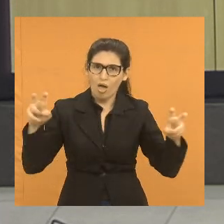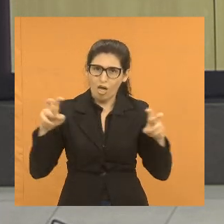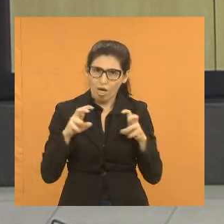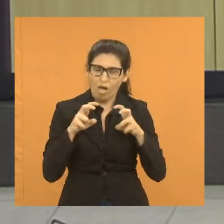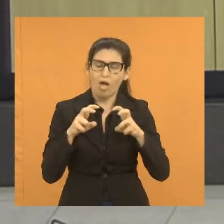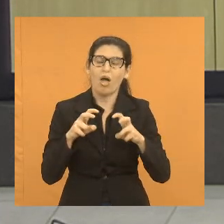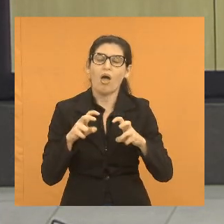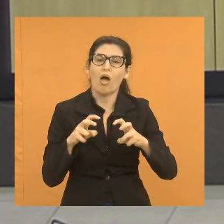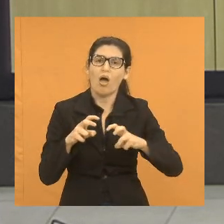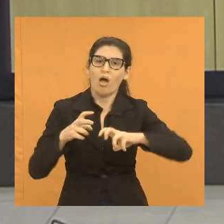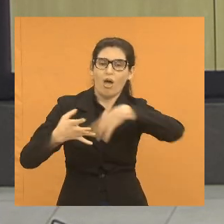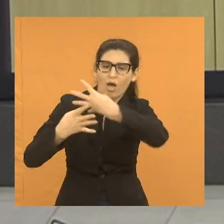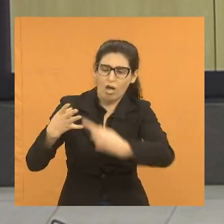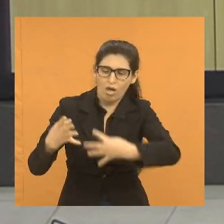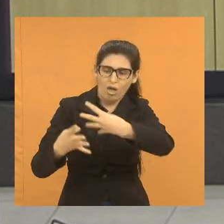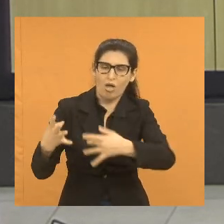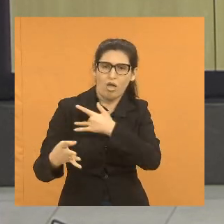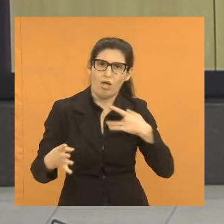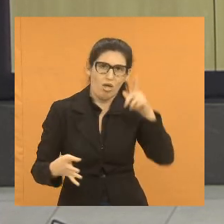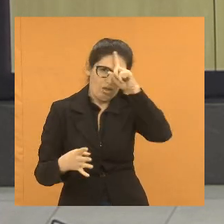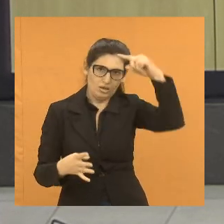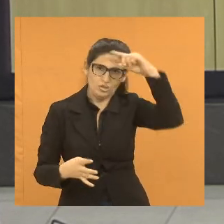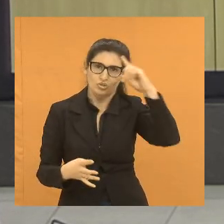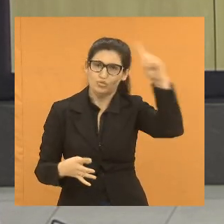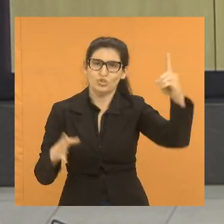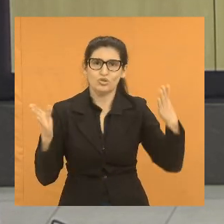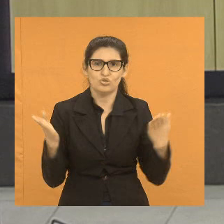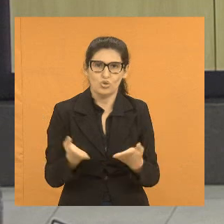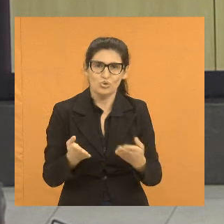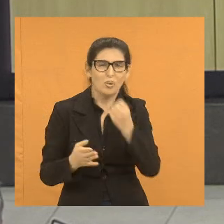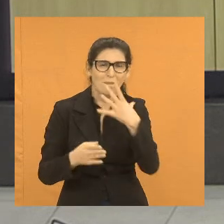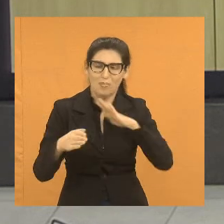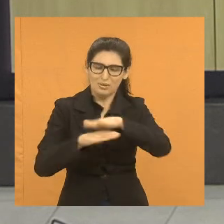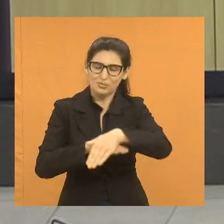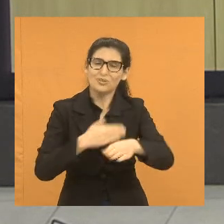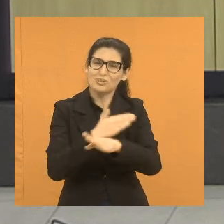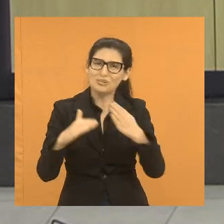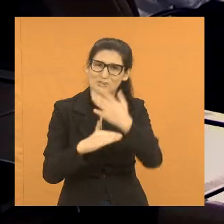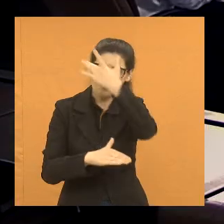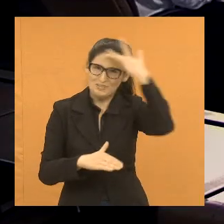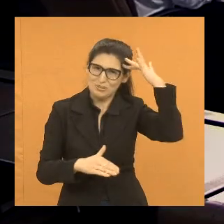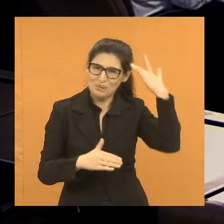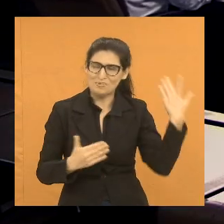de prestação de contas da Secretaria de Saúde nessa data de hoje. Uma boa noite a todos.